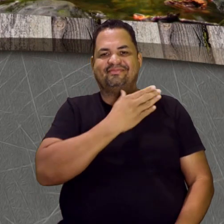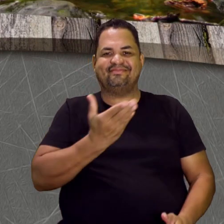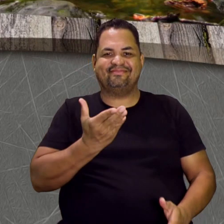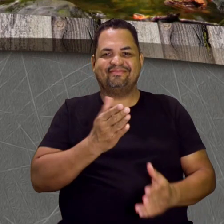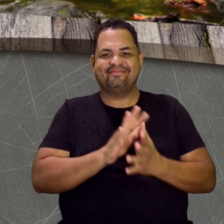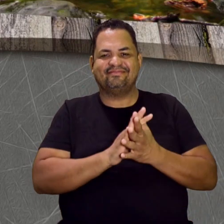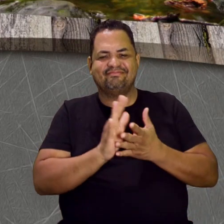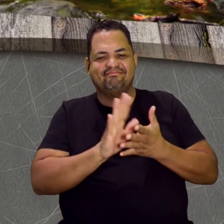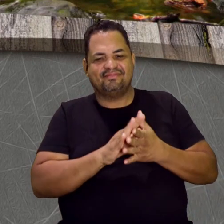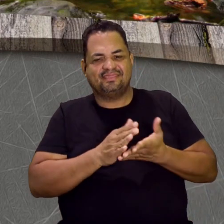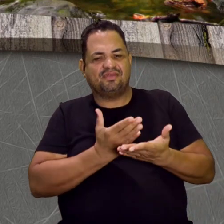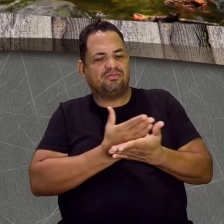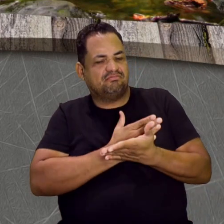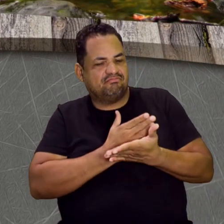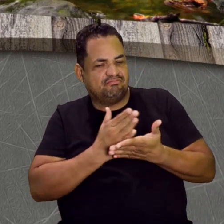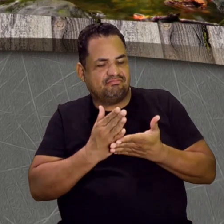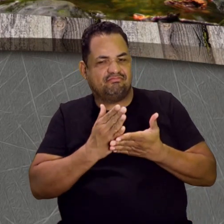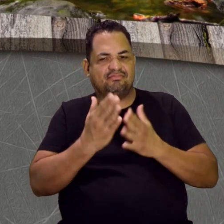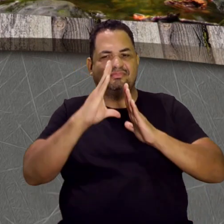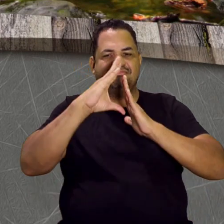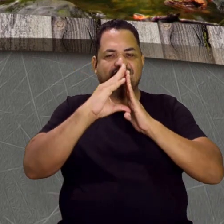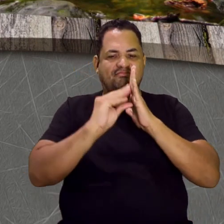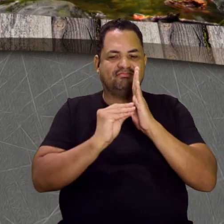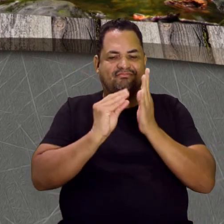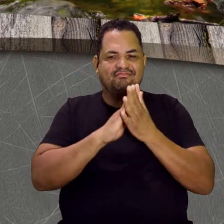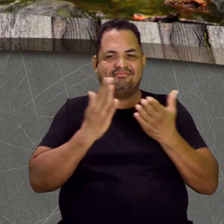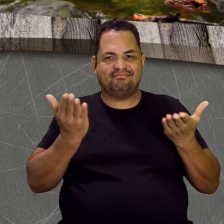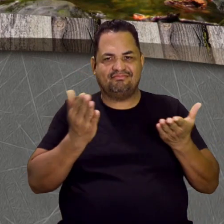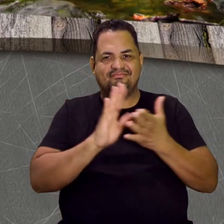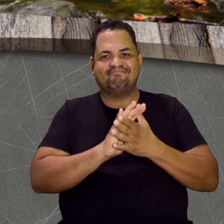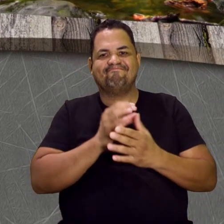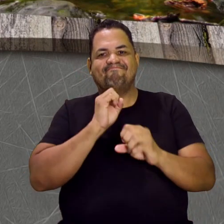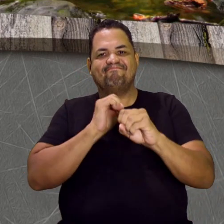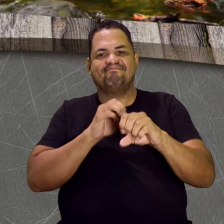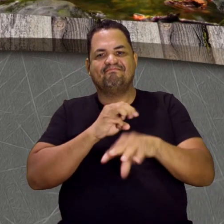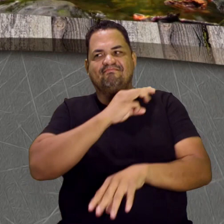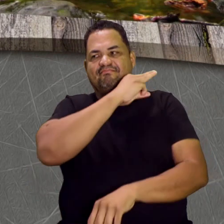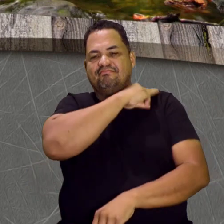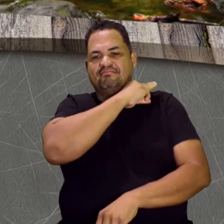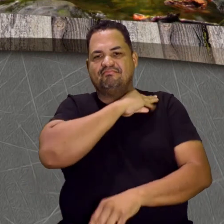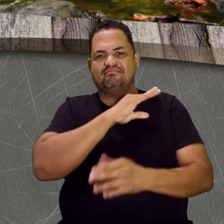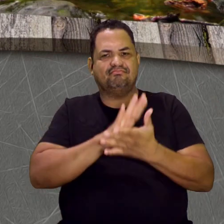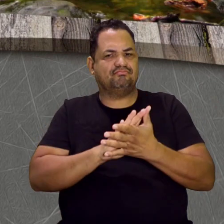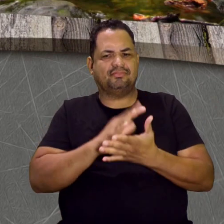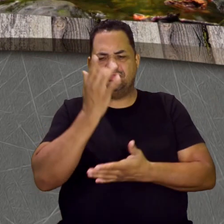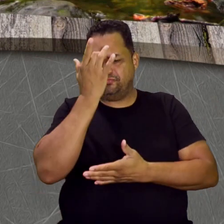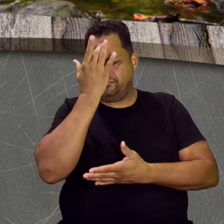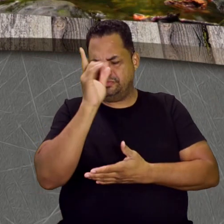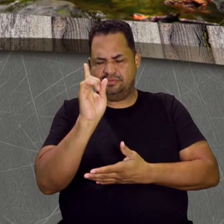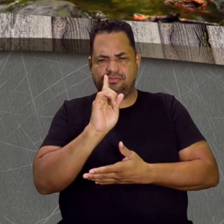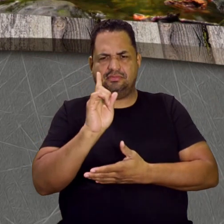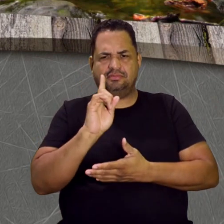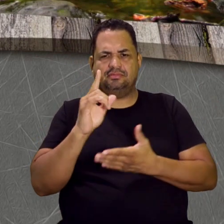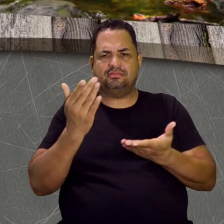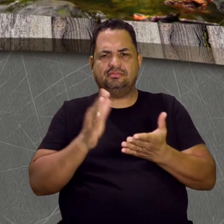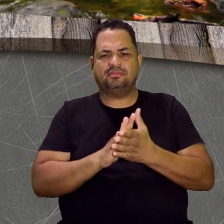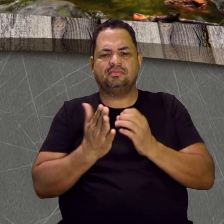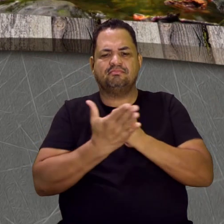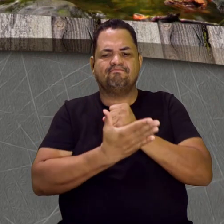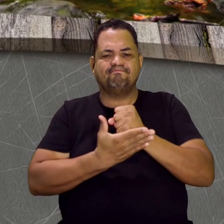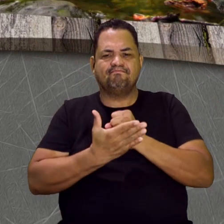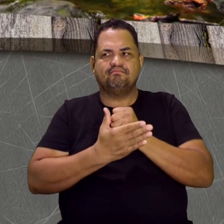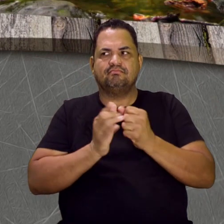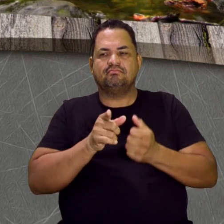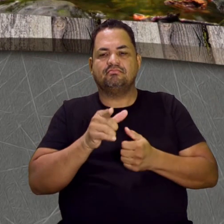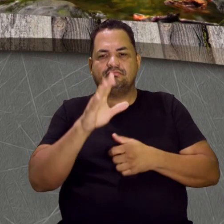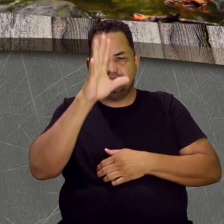se familiarizando agora com essa pegada do ensino médio. Mas não tem mistério não, né? Aquilo que eu sempre falo. Essa parte básica, você